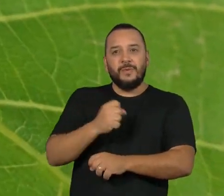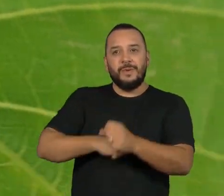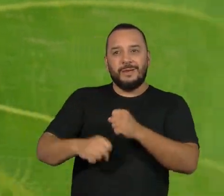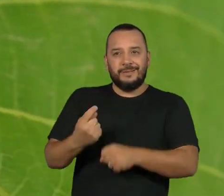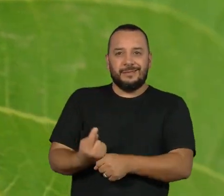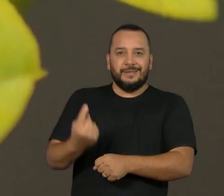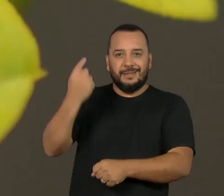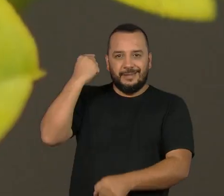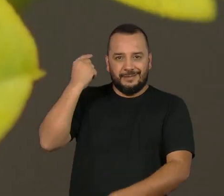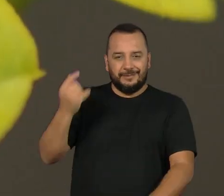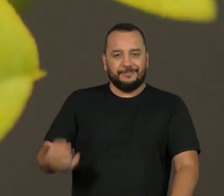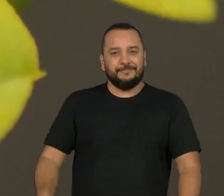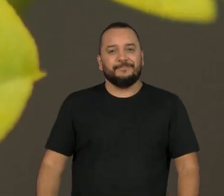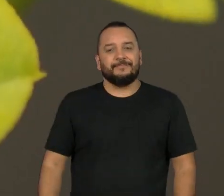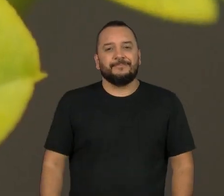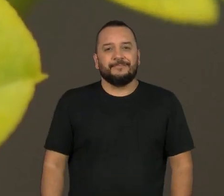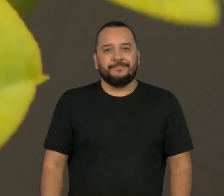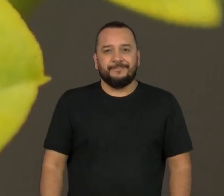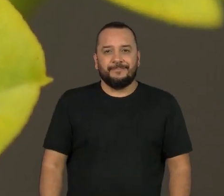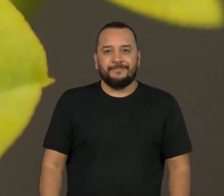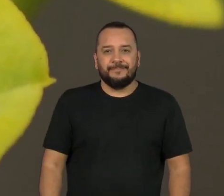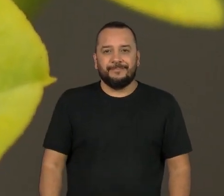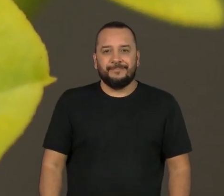anos atrás.